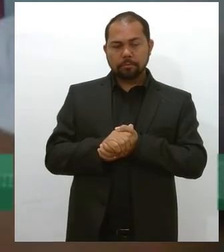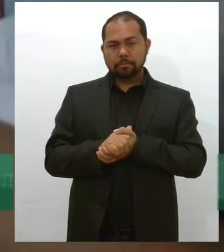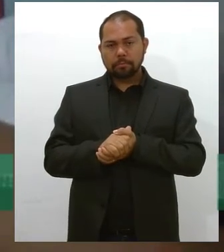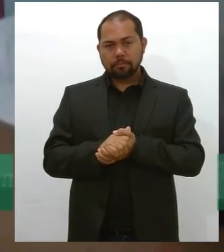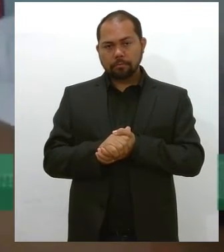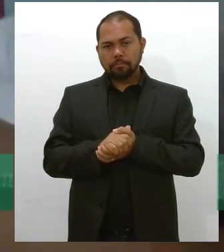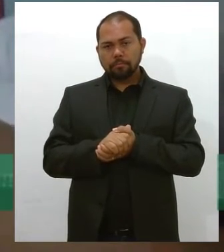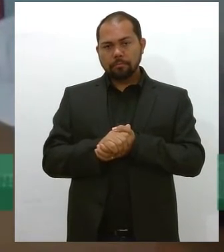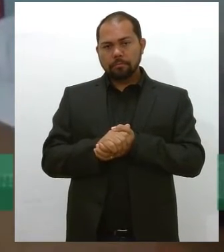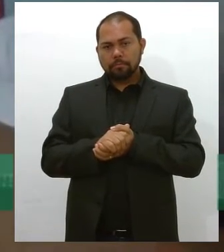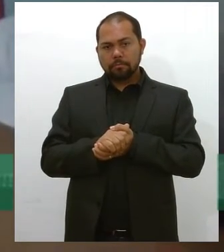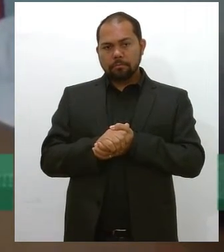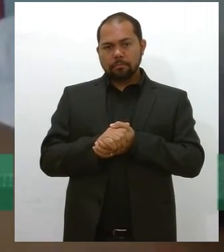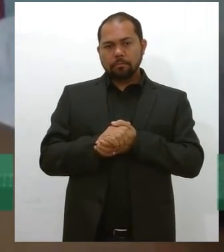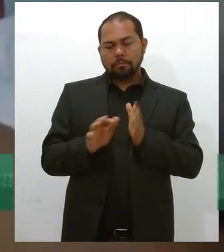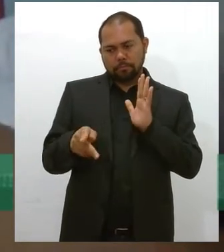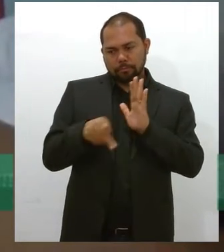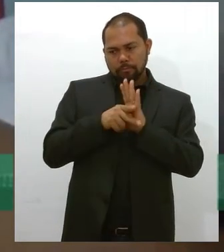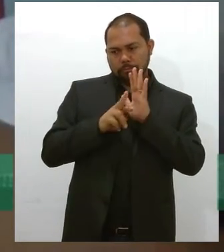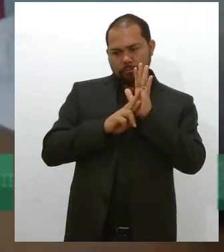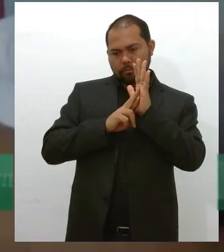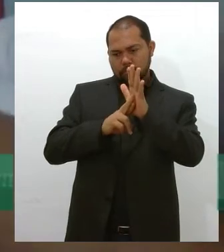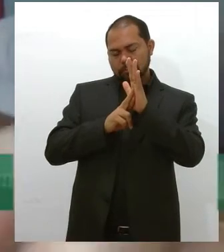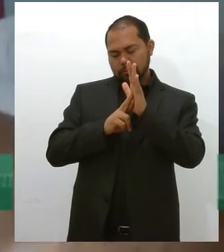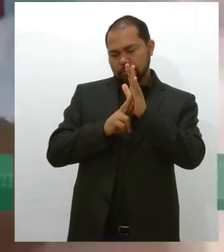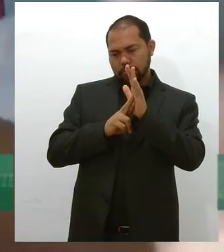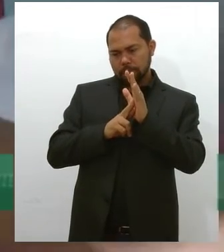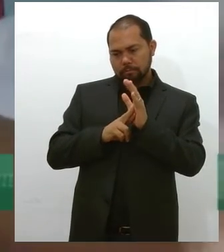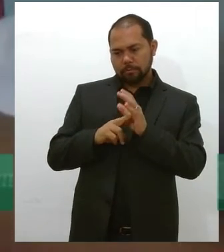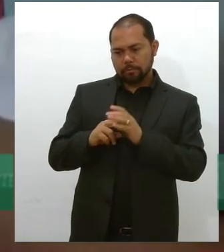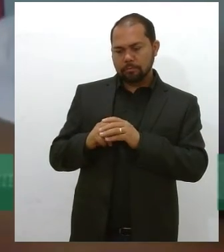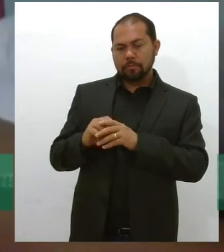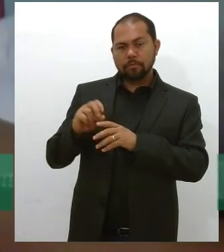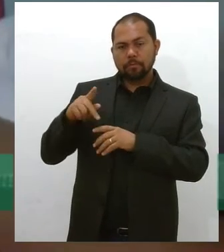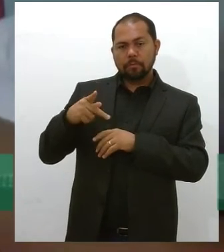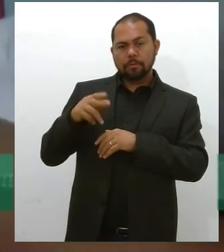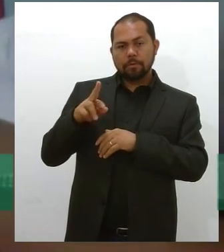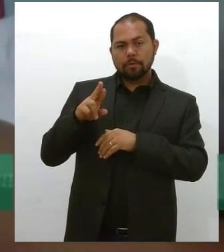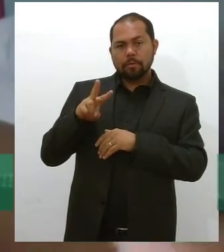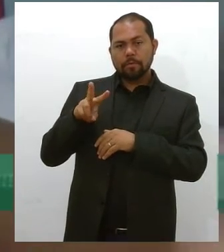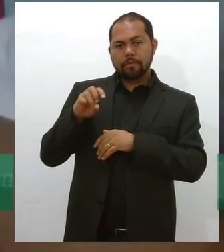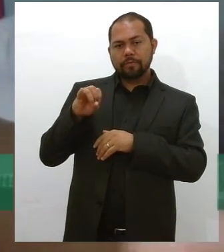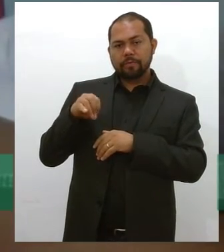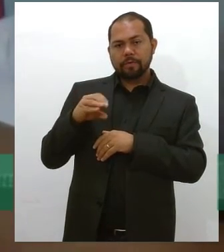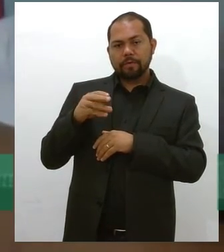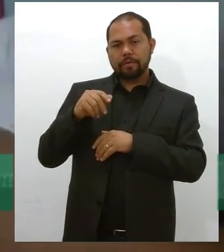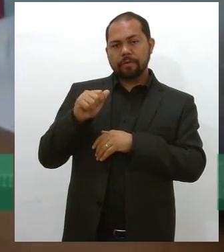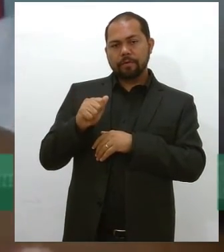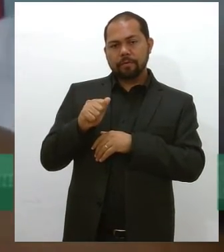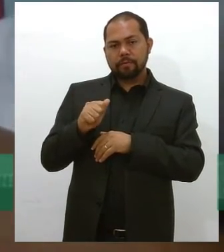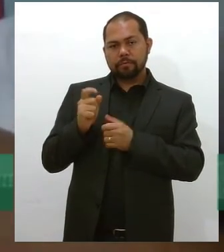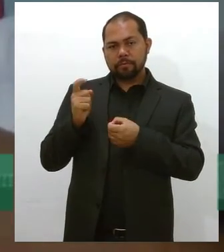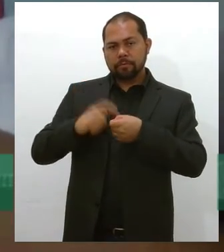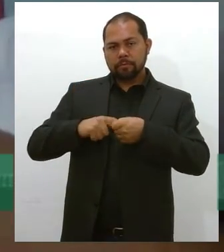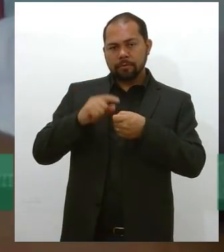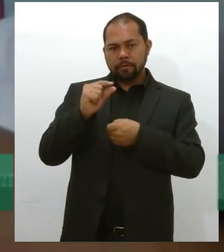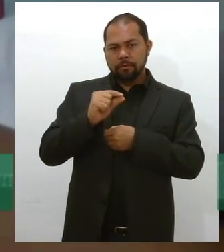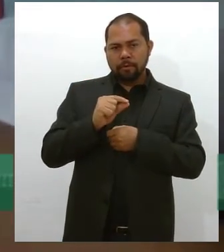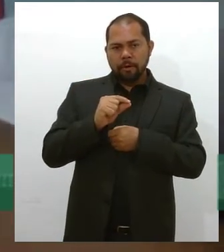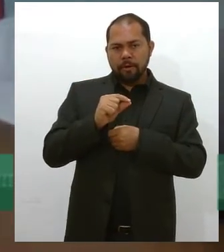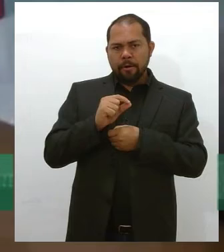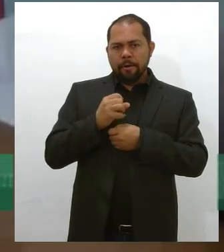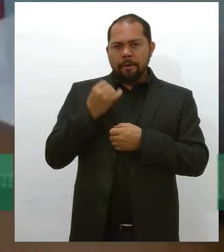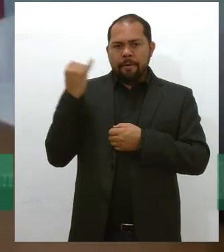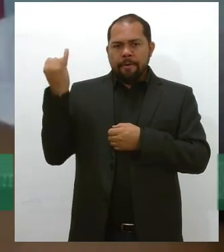da representação da província, né. Porque, só retomar um pouquinho antes da história toda, é importante porque existe um debate sobre